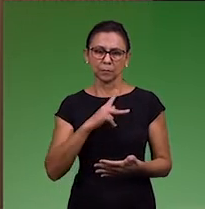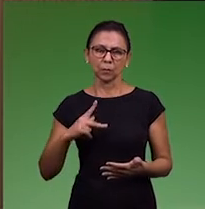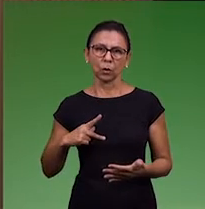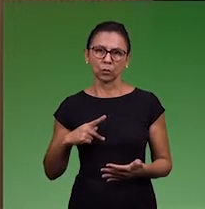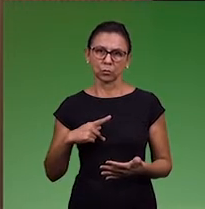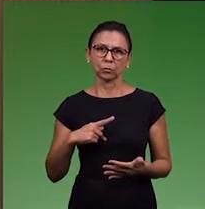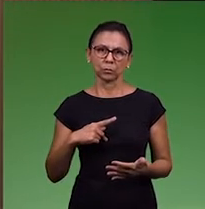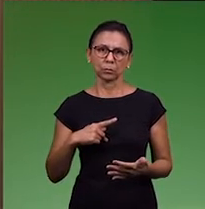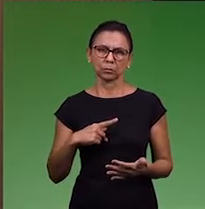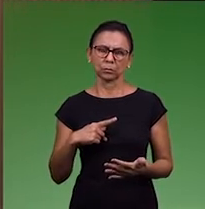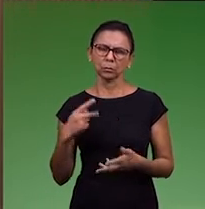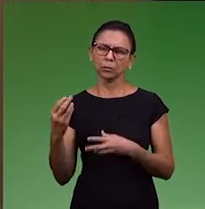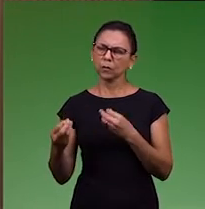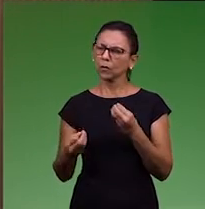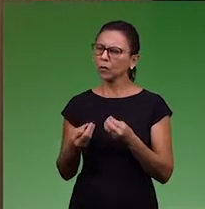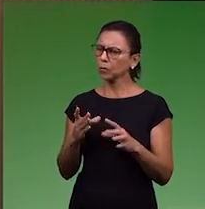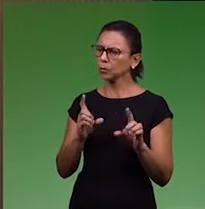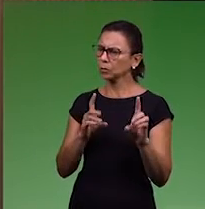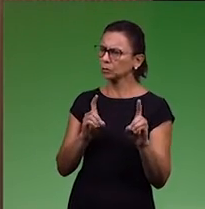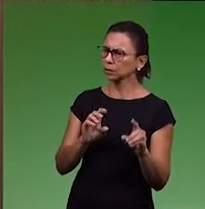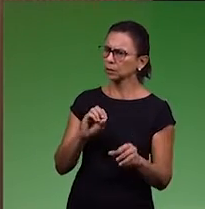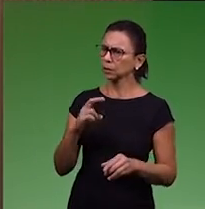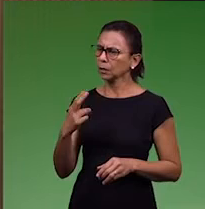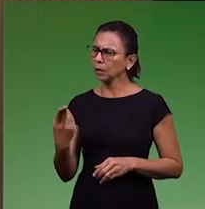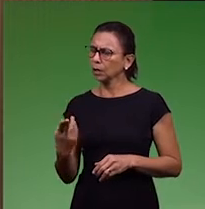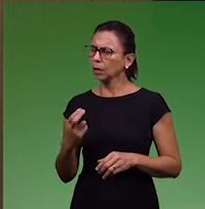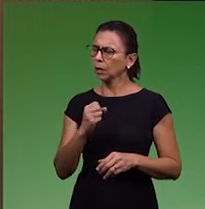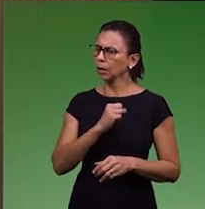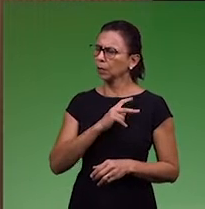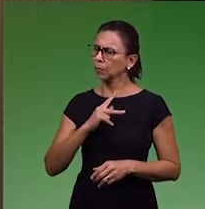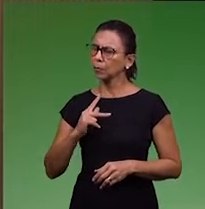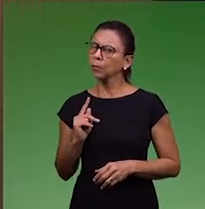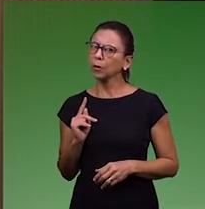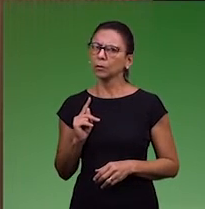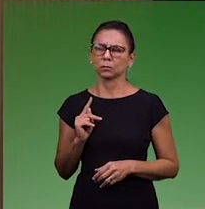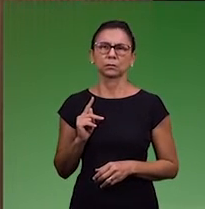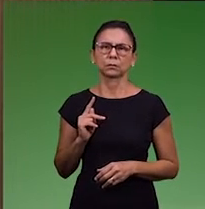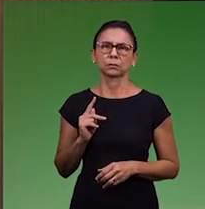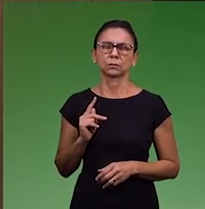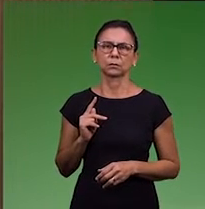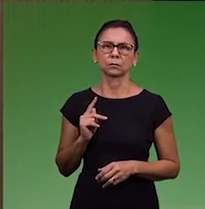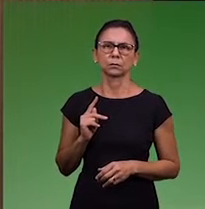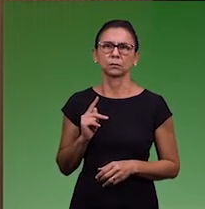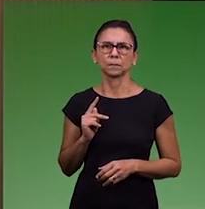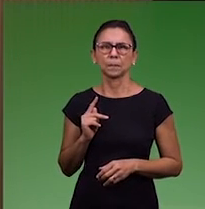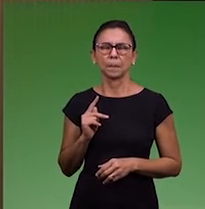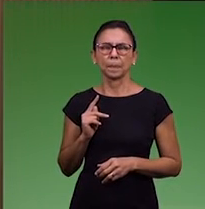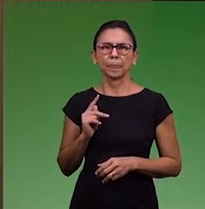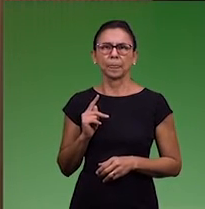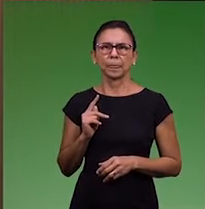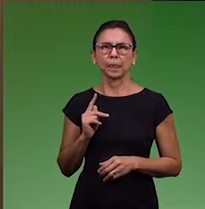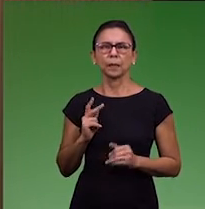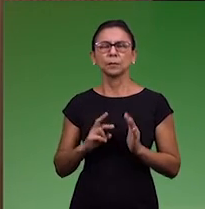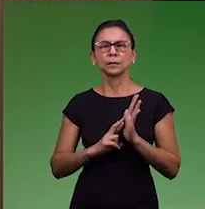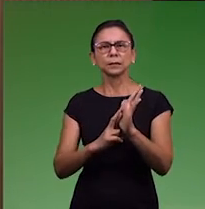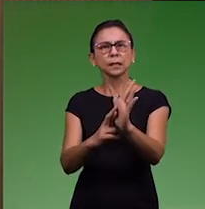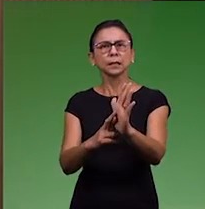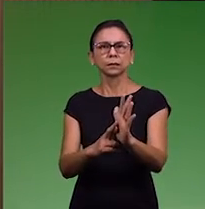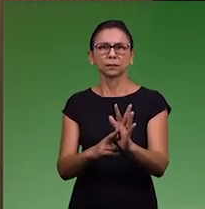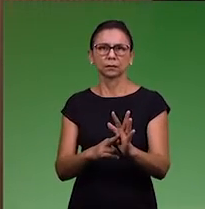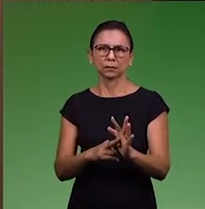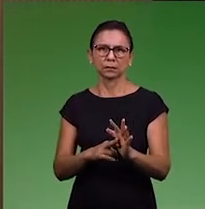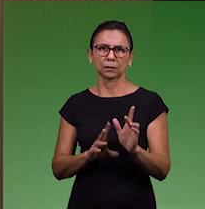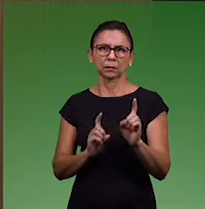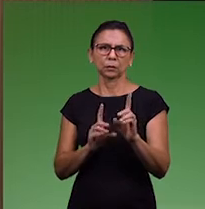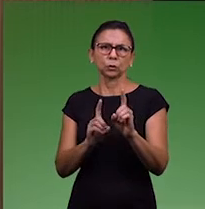essa doutrina, ou como os apóstolos apresentam, né, no ensino doutrinário a